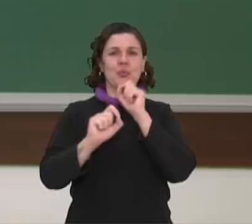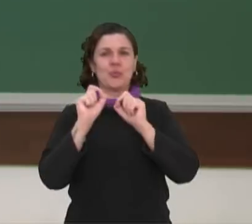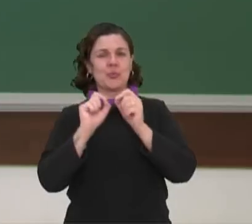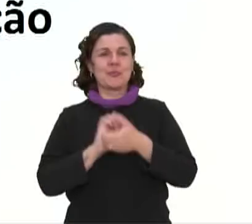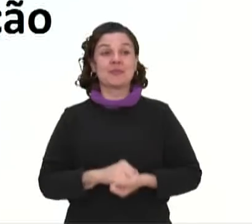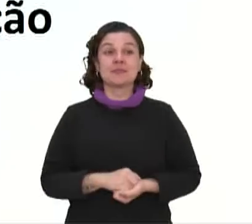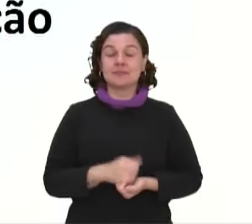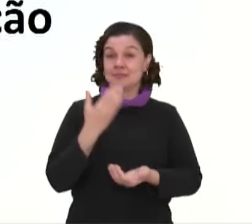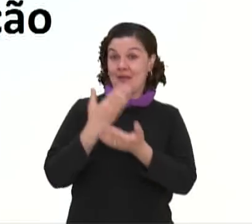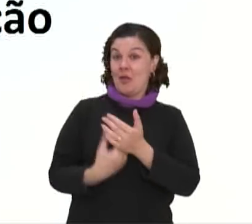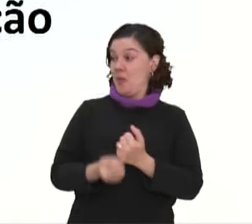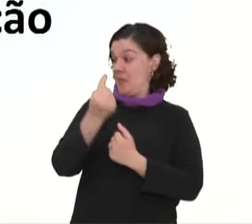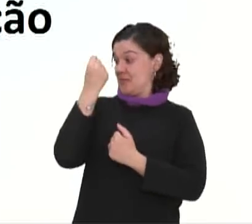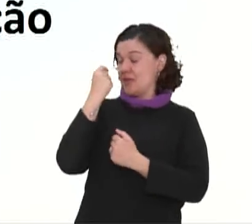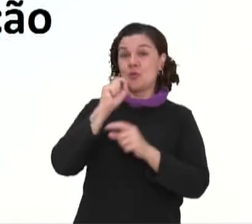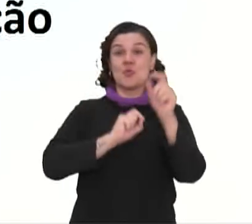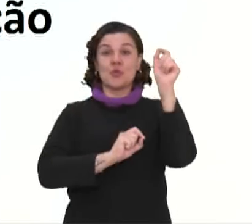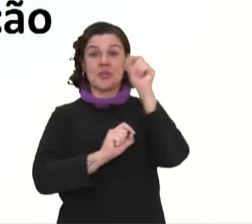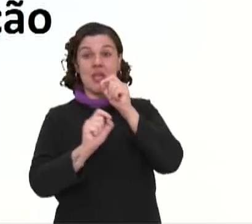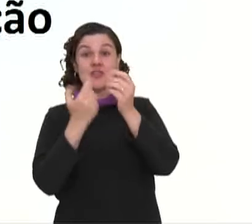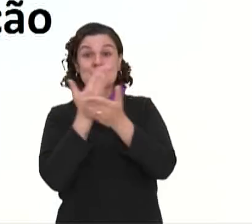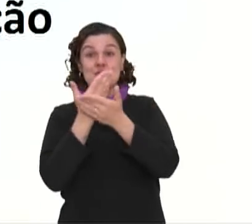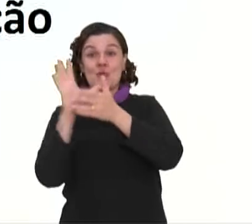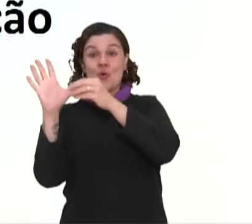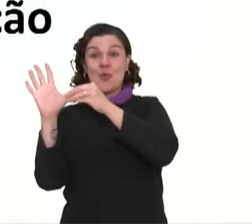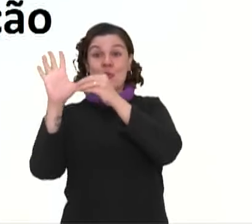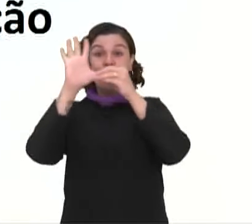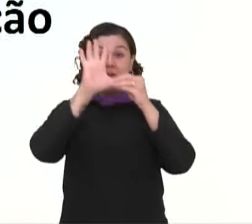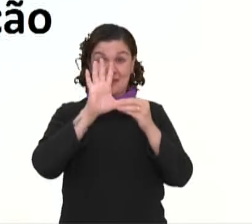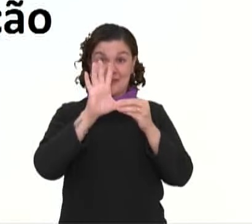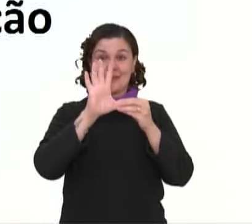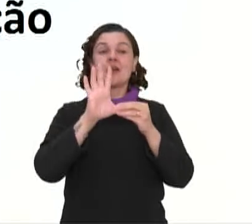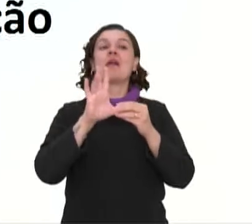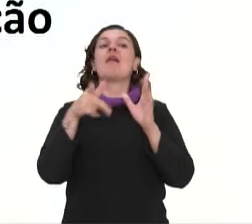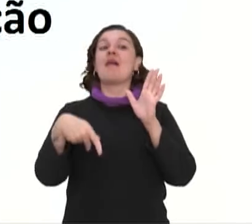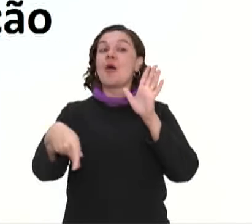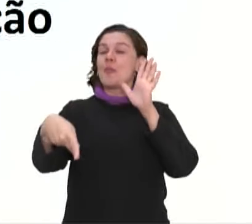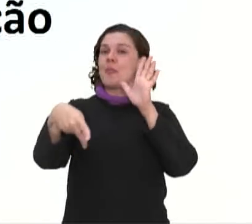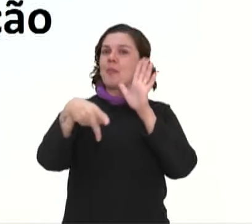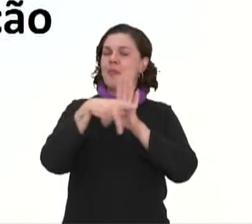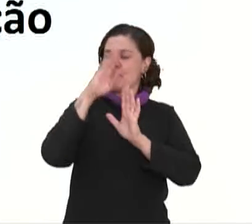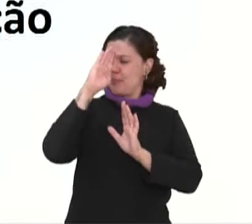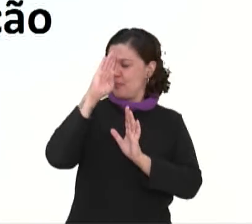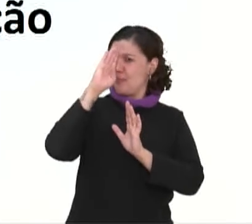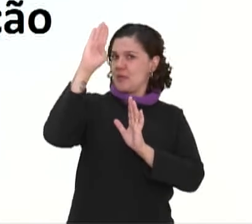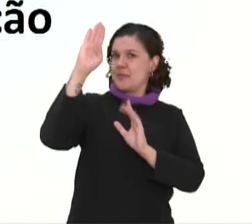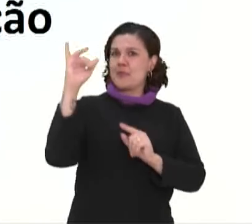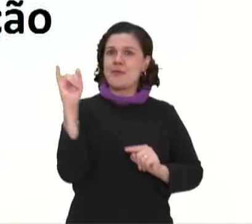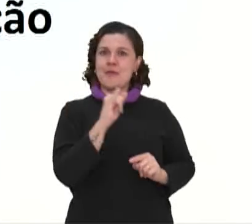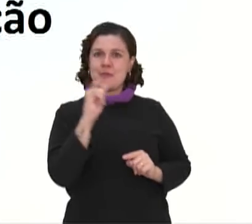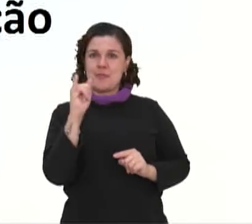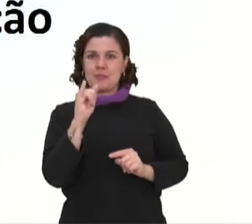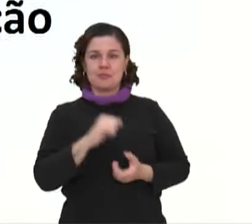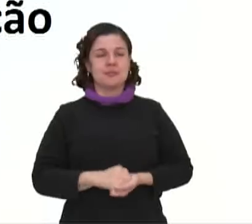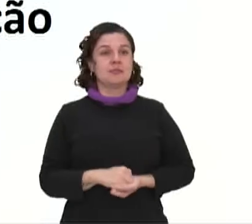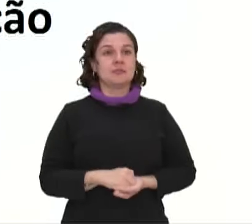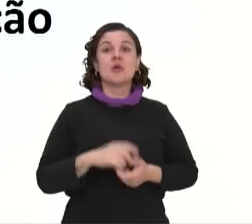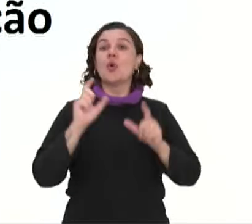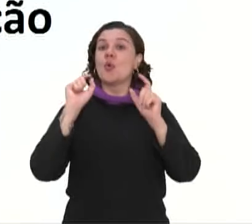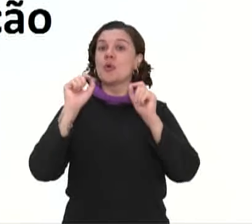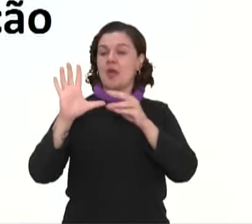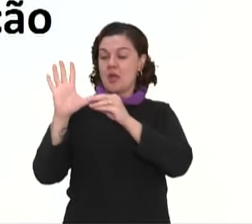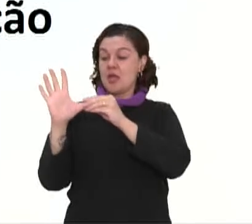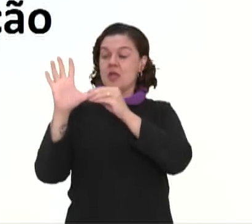lá! Na última aula, você estudou que o quinto era o principal imposto.